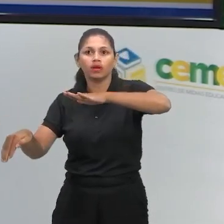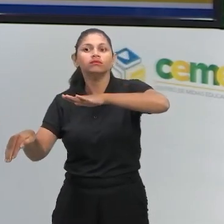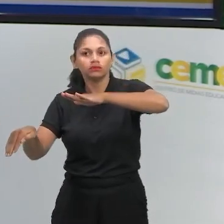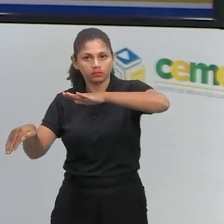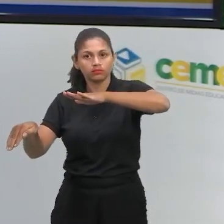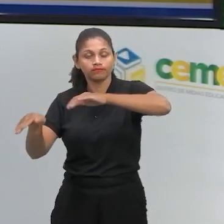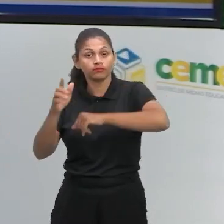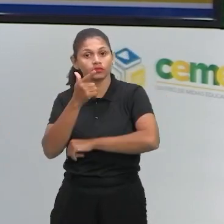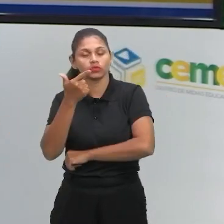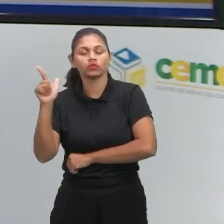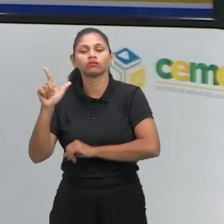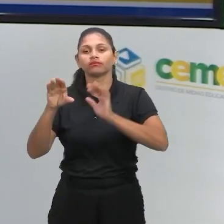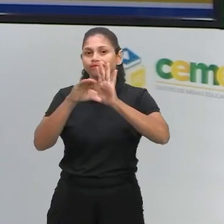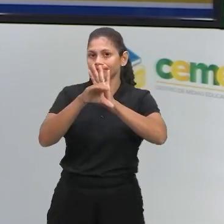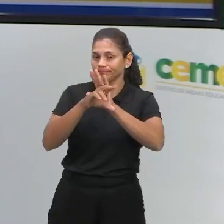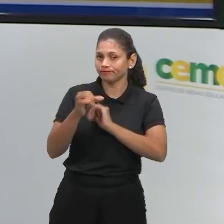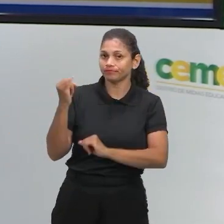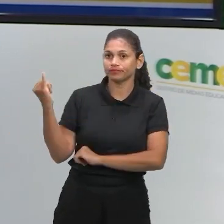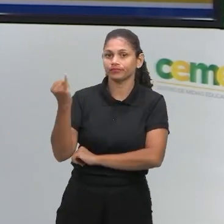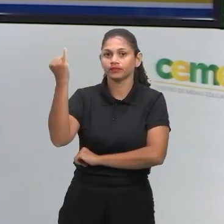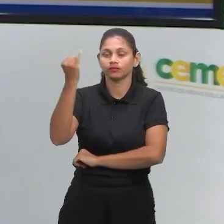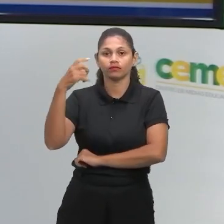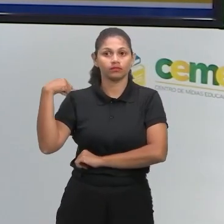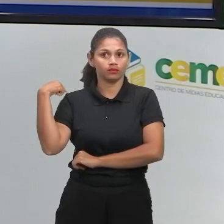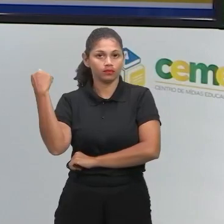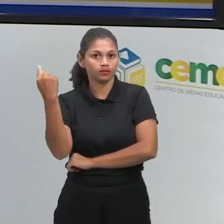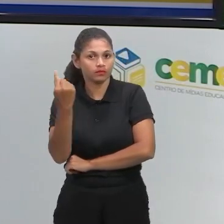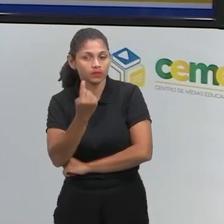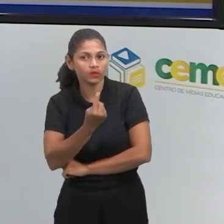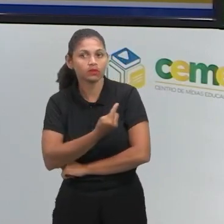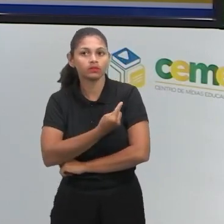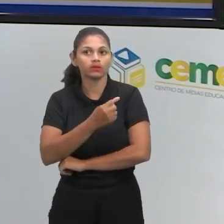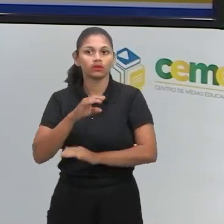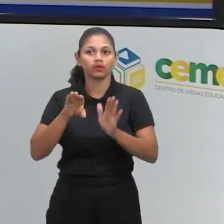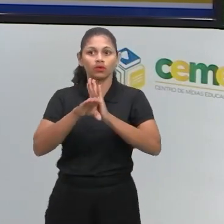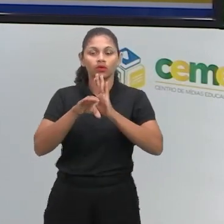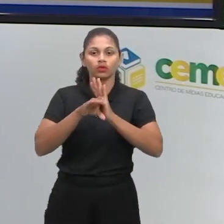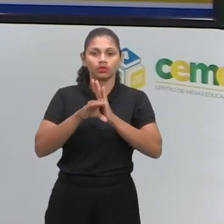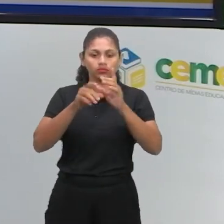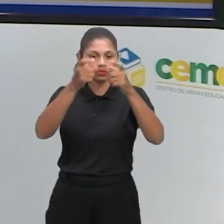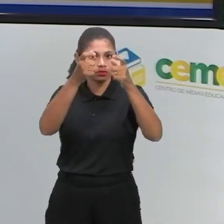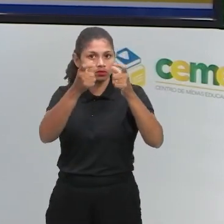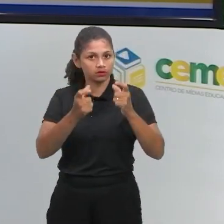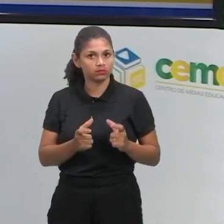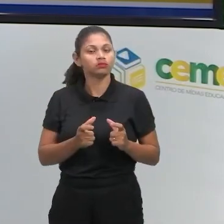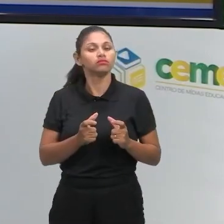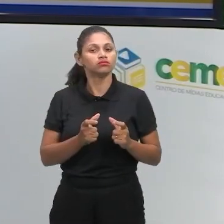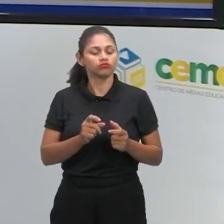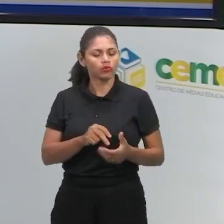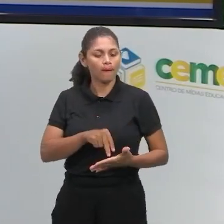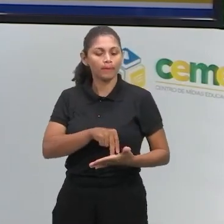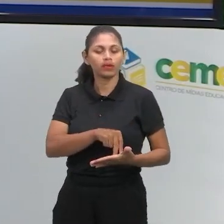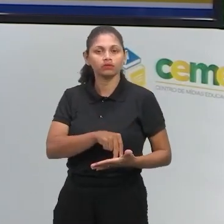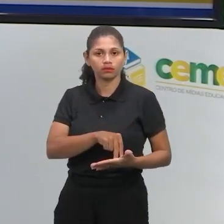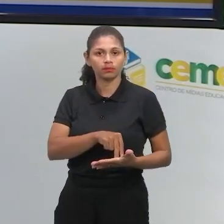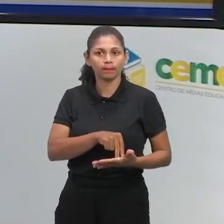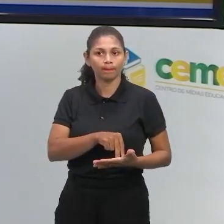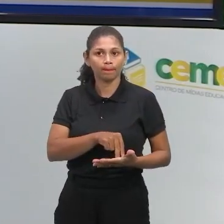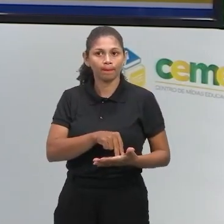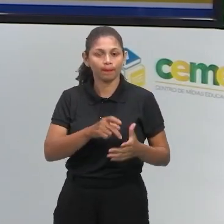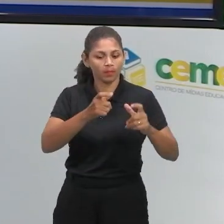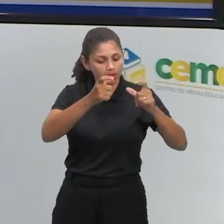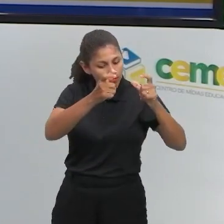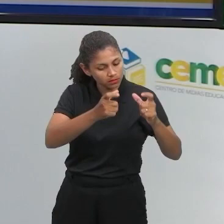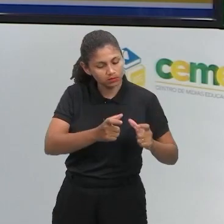conceito importante, aqui é o nosso conceito de posição. Ou seja, a posição é a localização